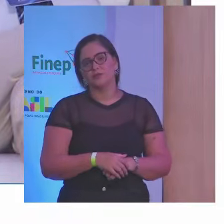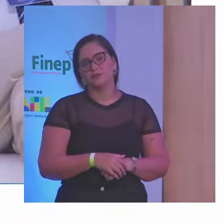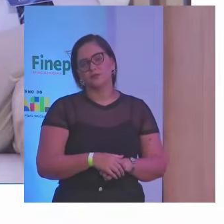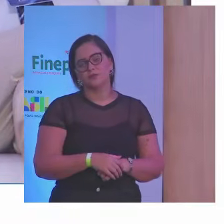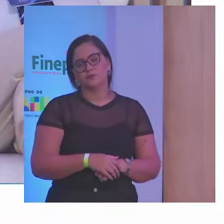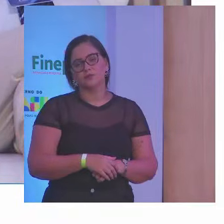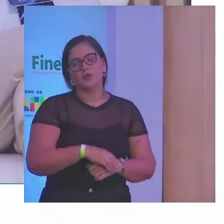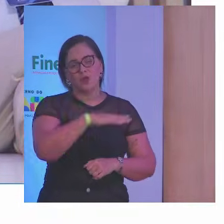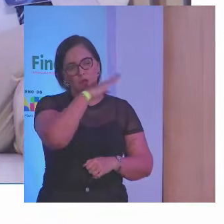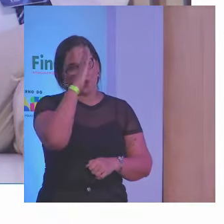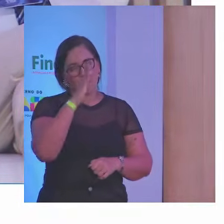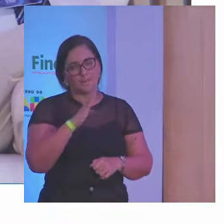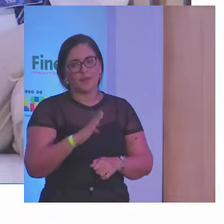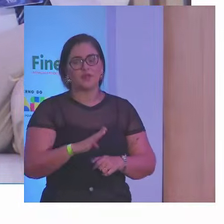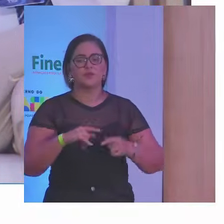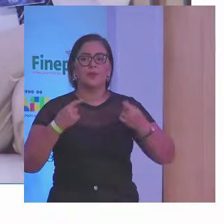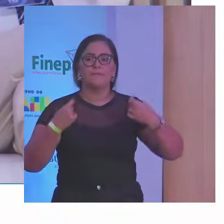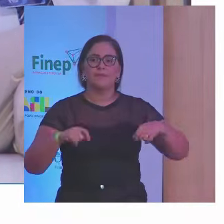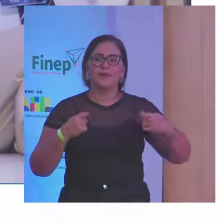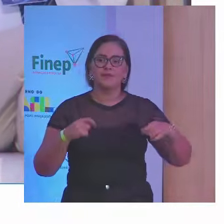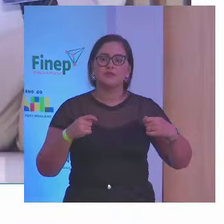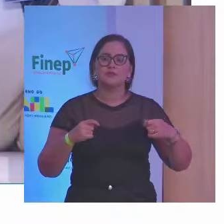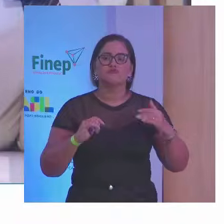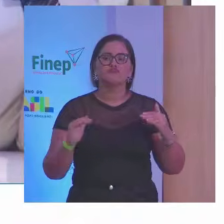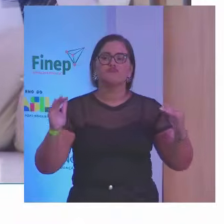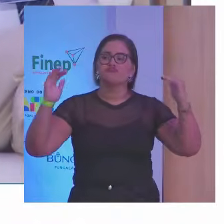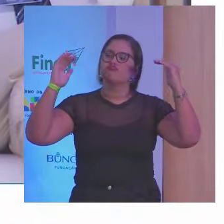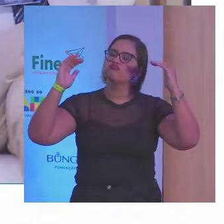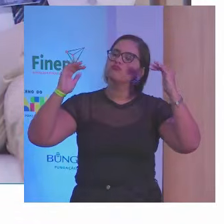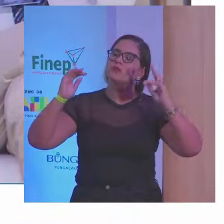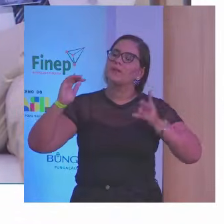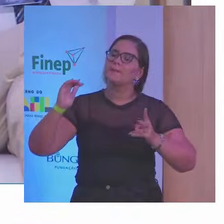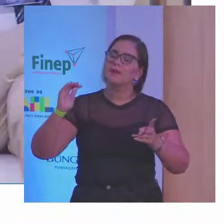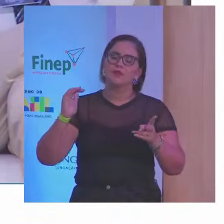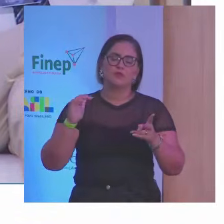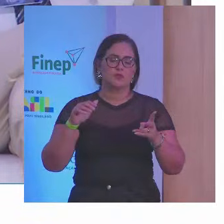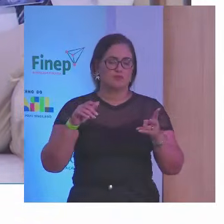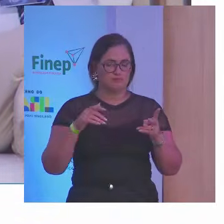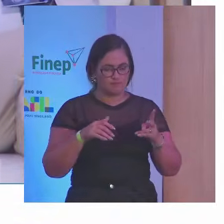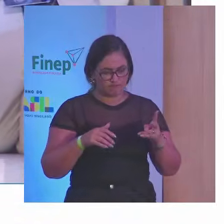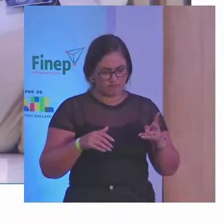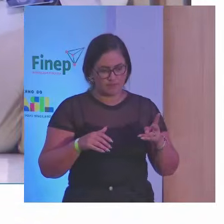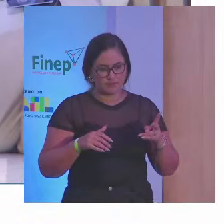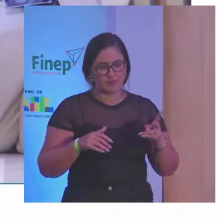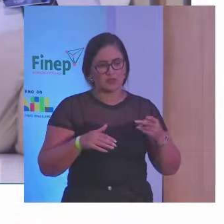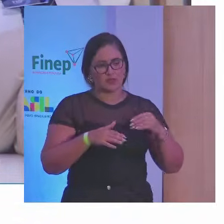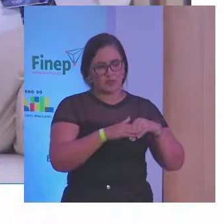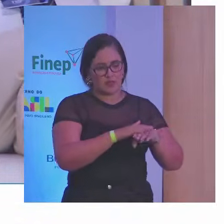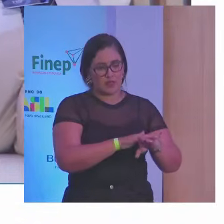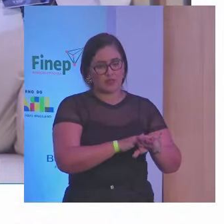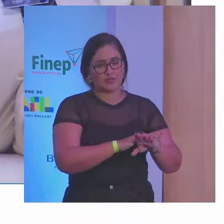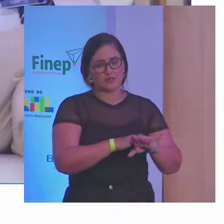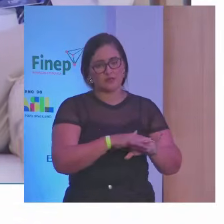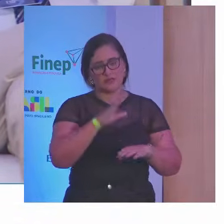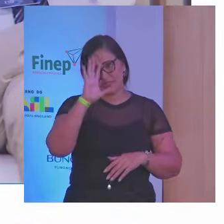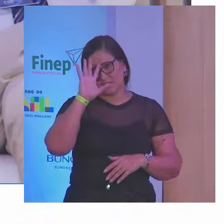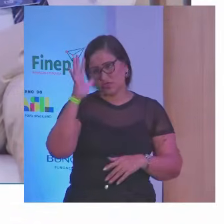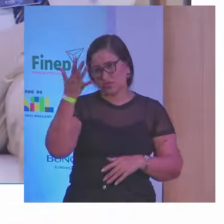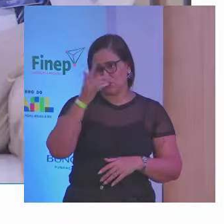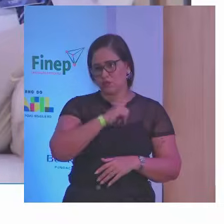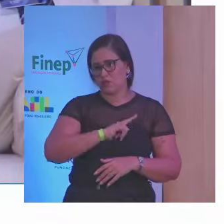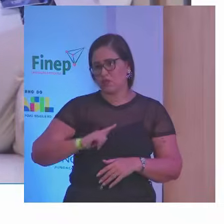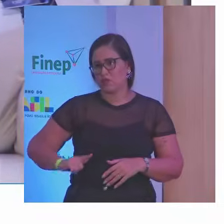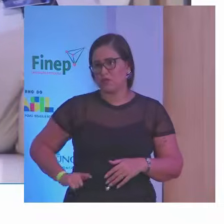E o Brasil precisa uma questão de soberania mesmo, né? Precisa dessa reserva. Assim decidiu o governo